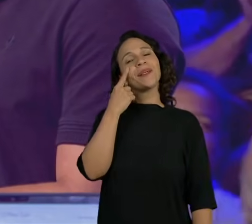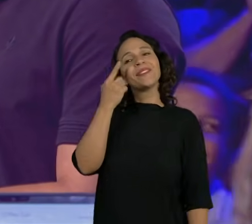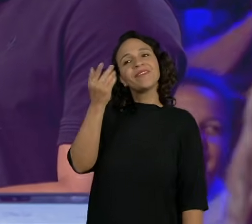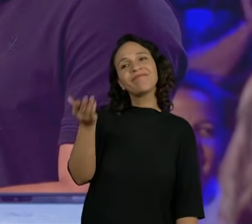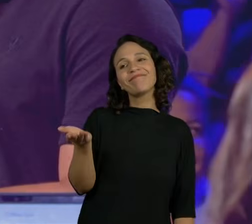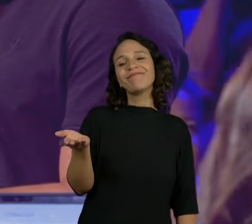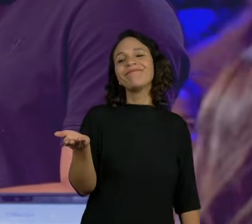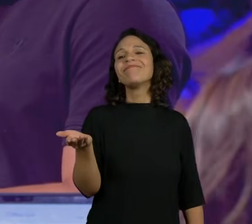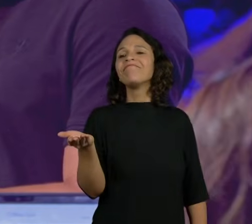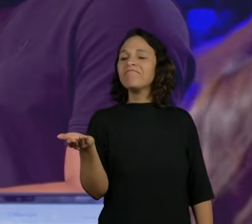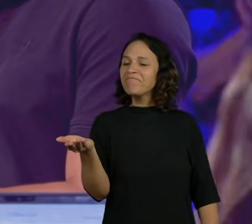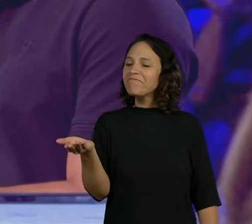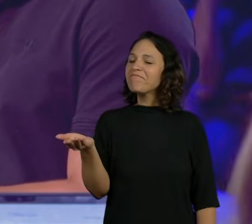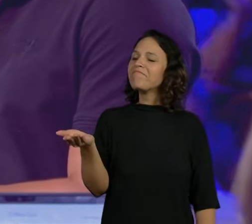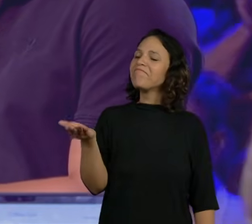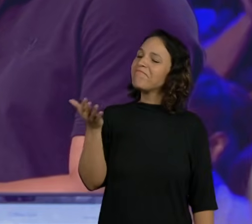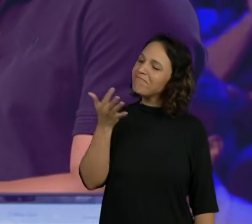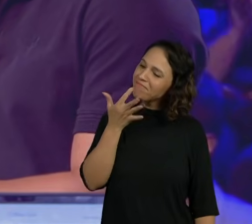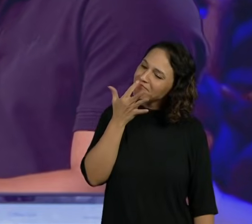olha aí,